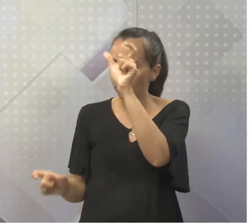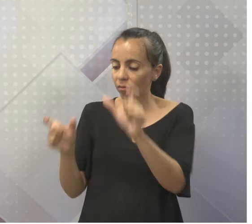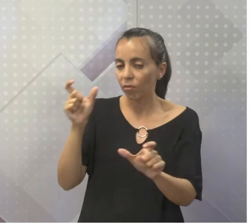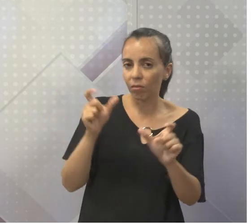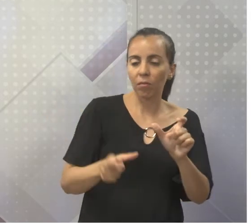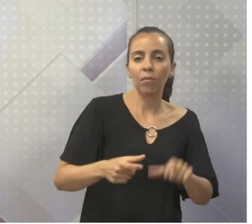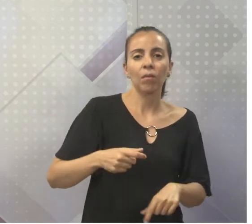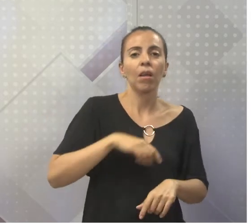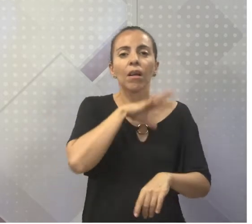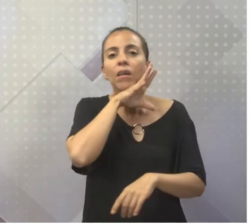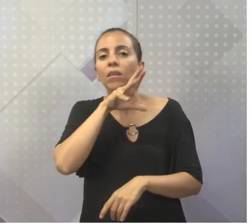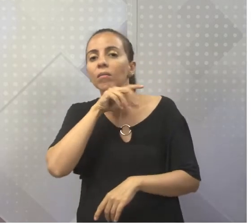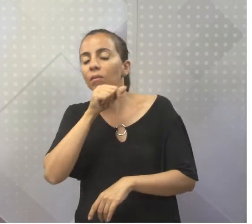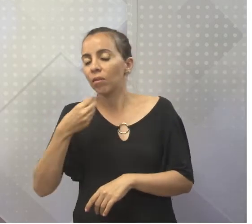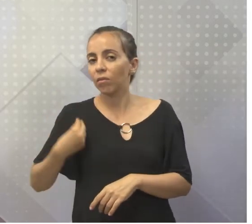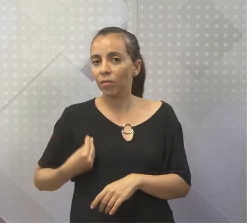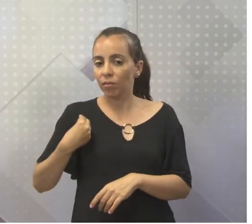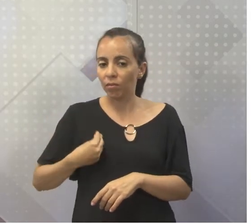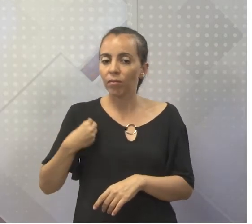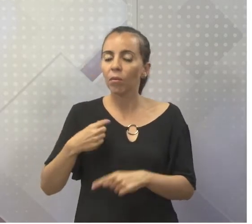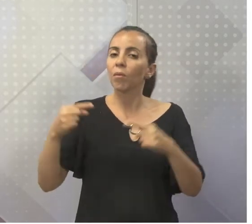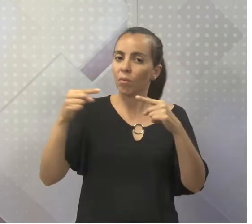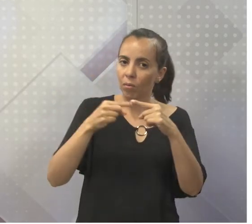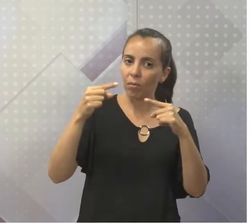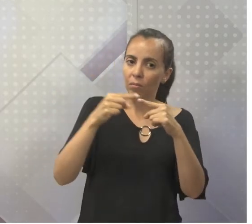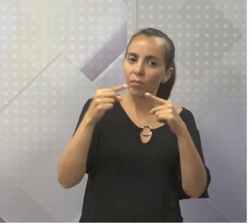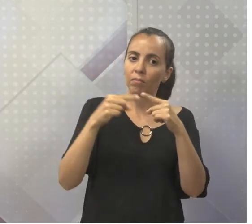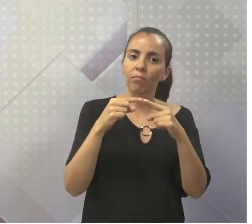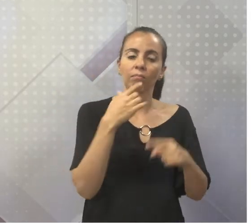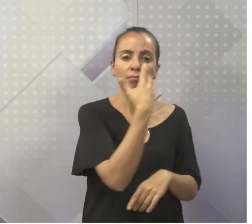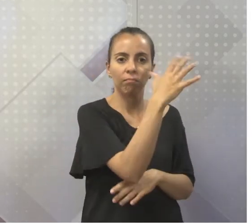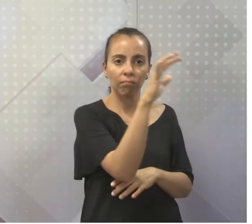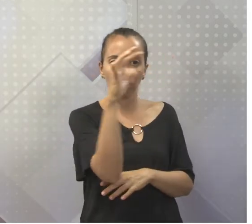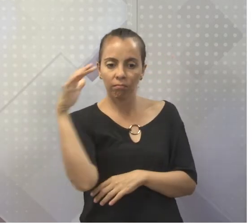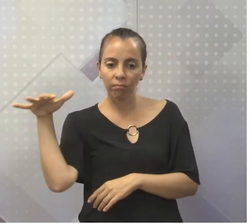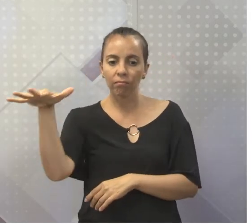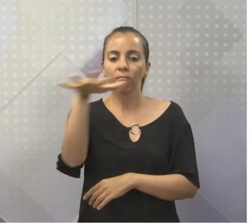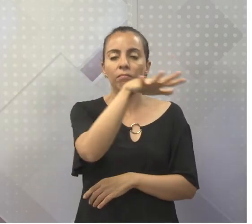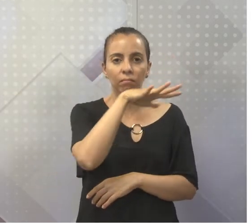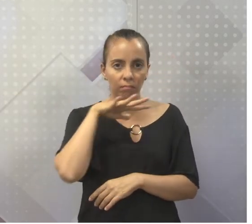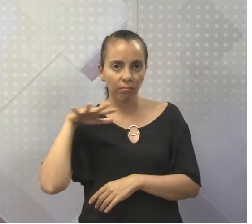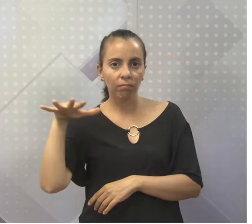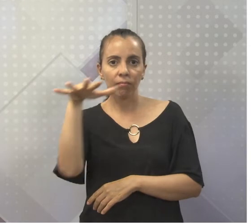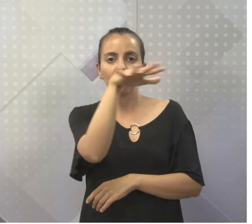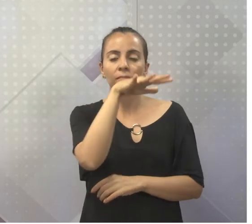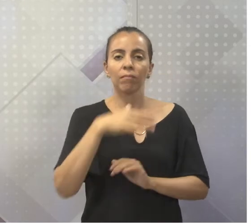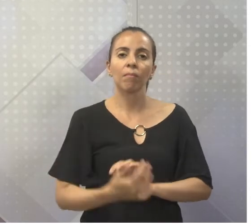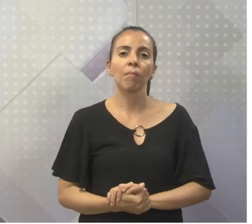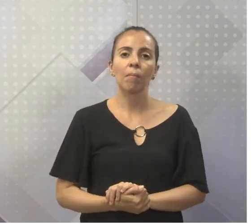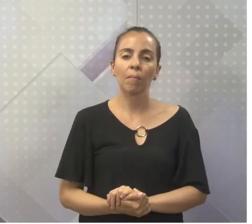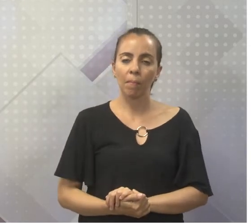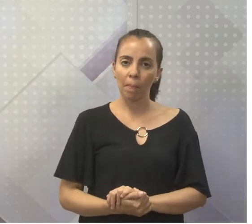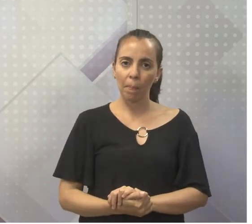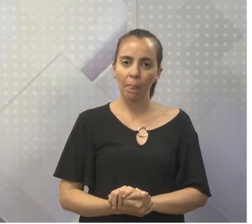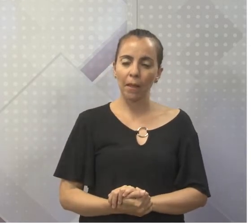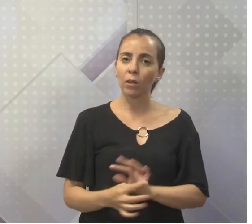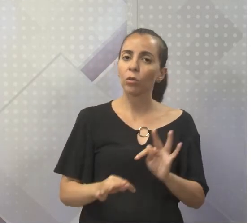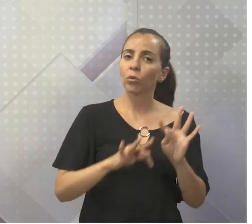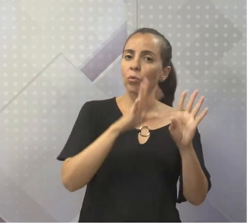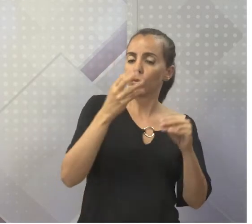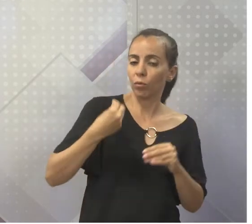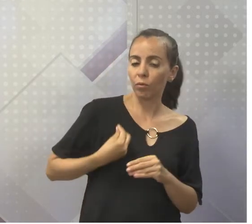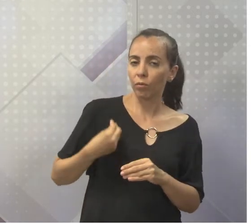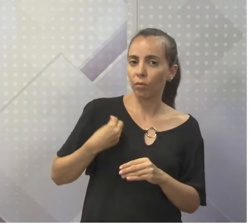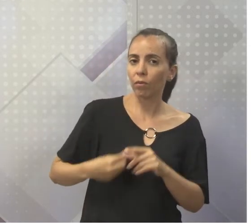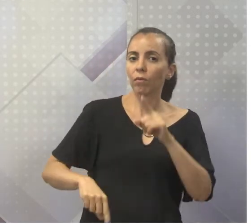cidades pode ser considerada como meio ambiente assim como florestas o César engloba todos os seres